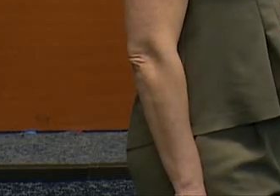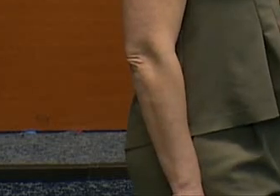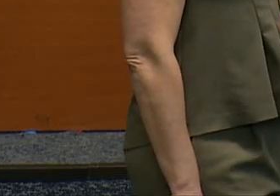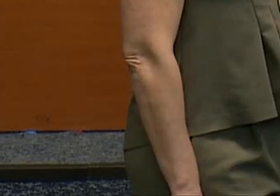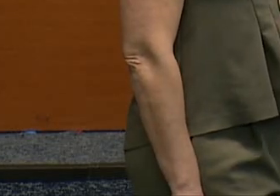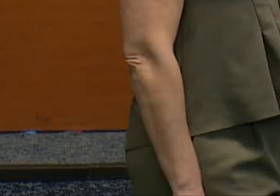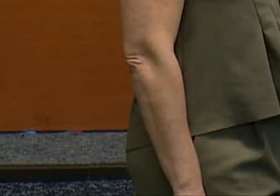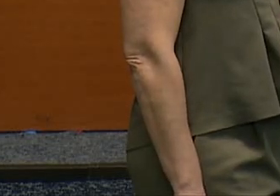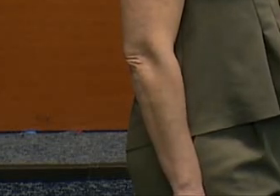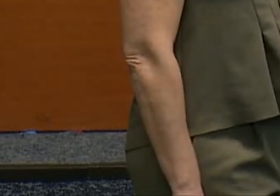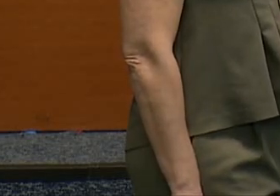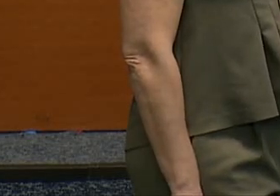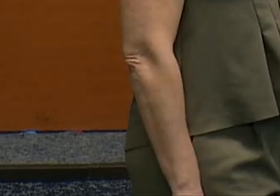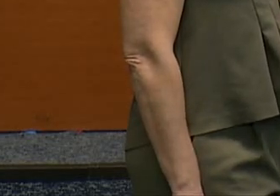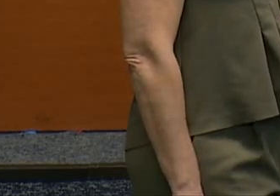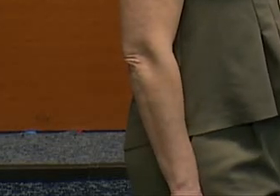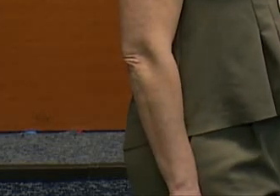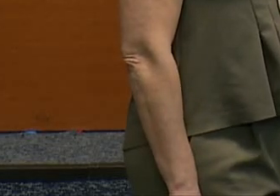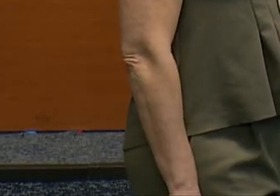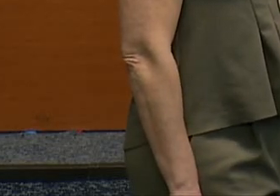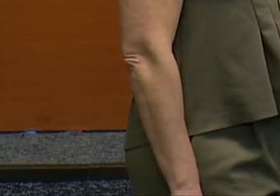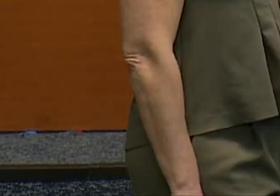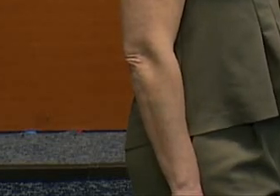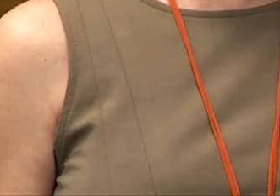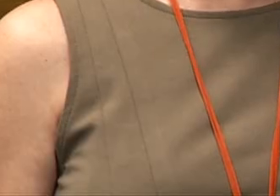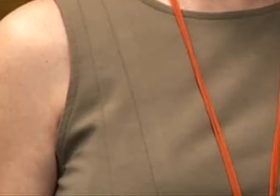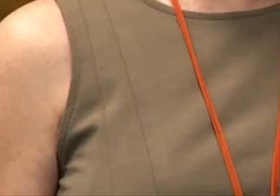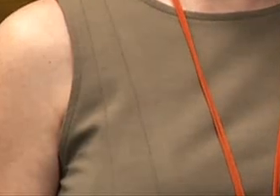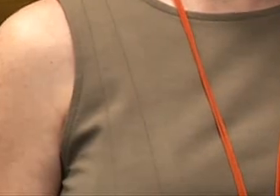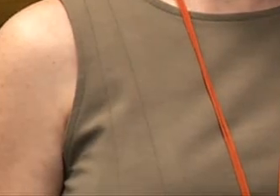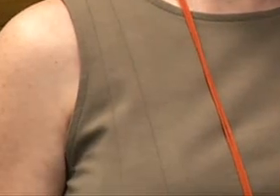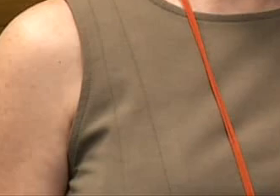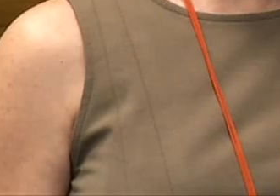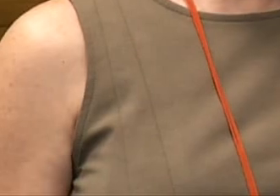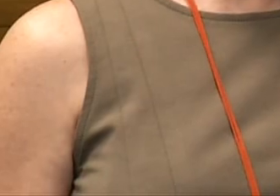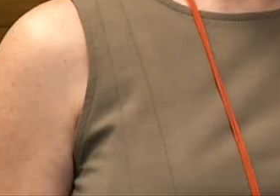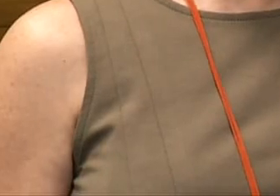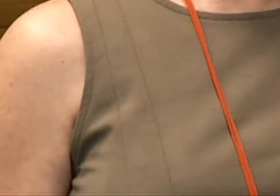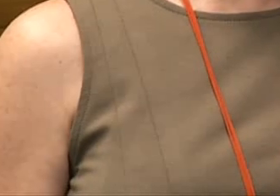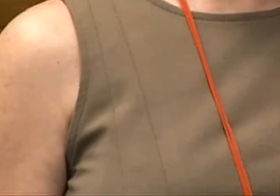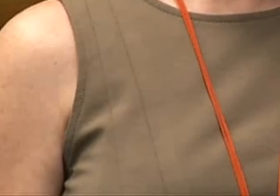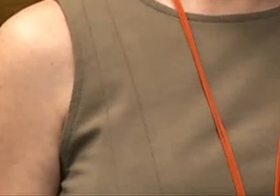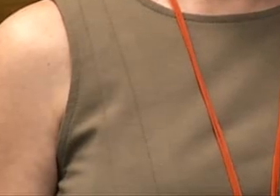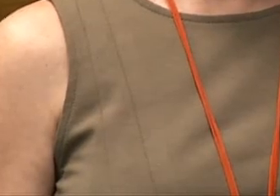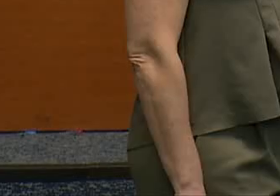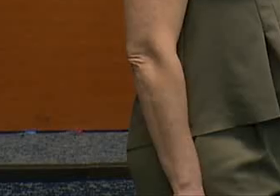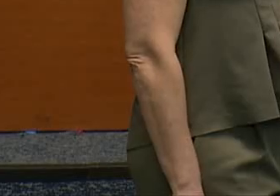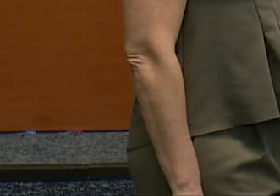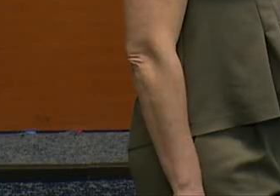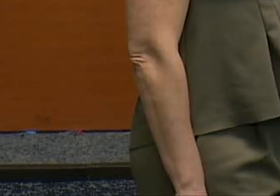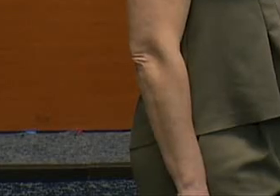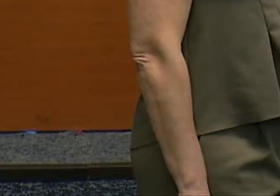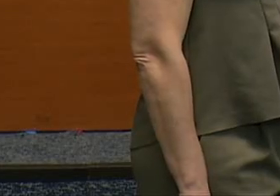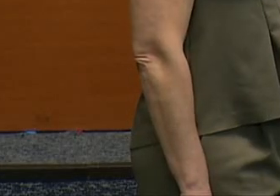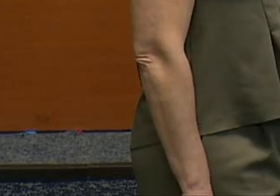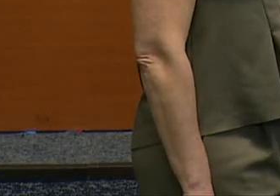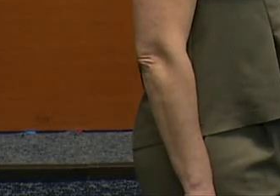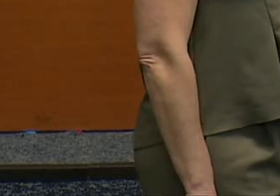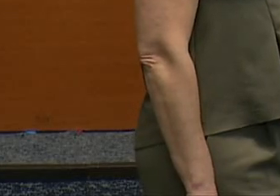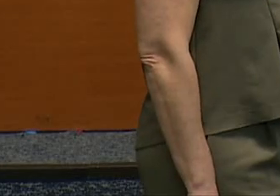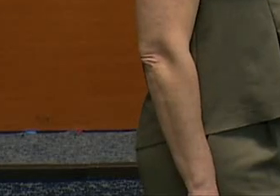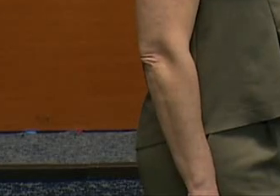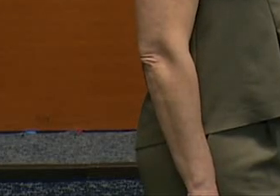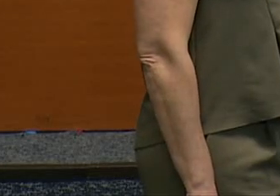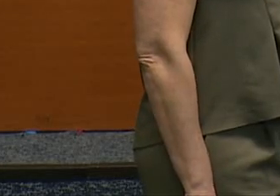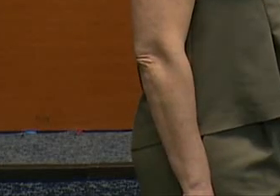muito de cirurgia e muito de vida está aqui do meu lado. Tem um carinho, uma gratidão que eu tenho imensa a